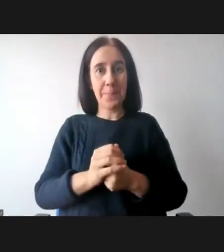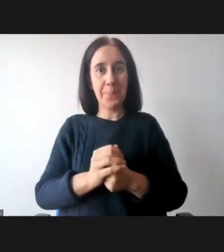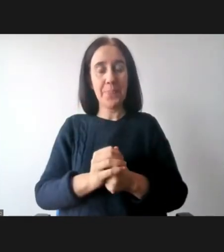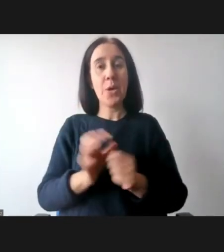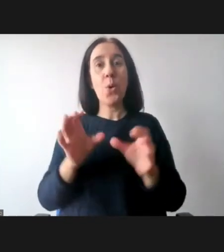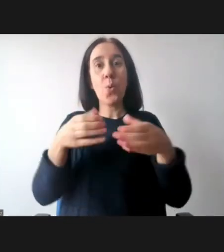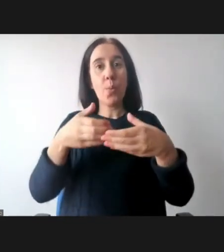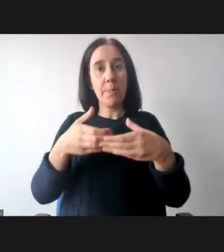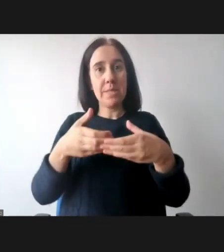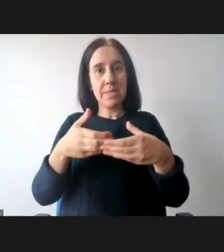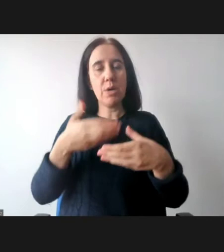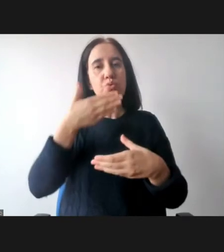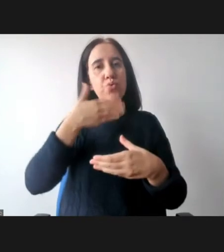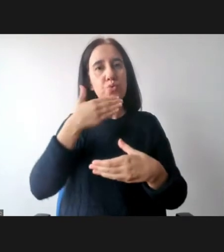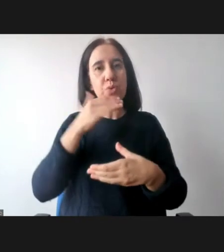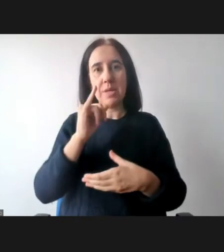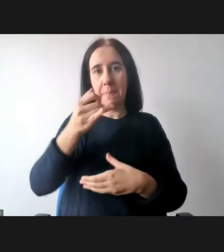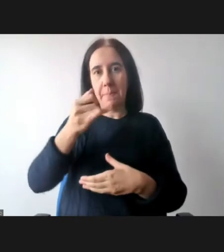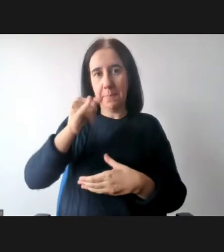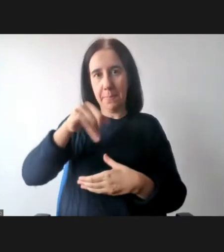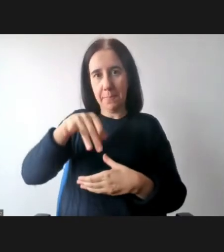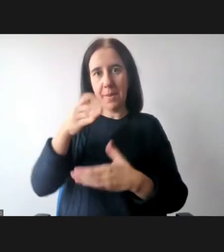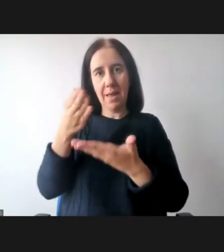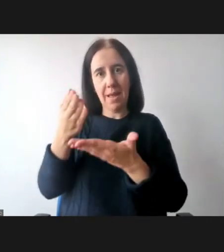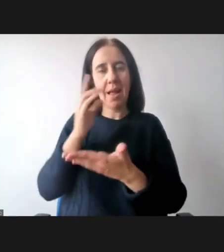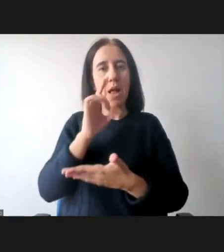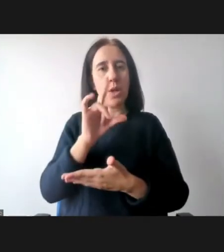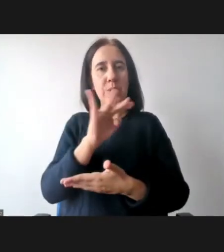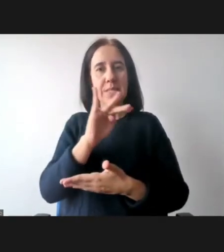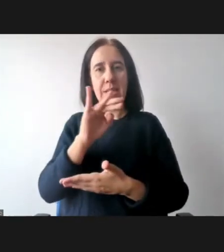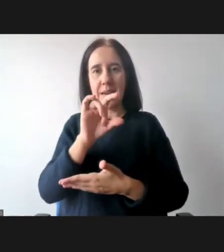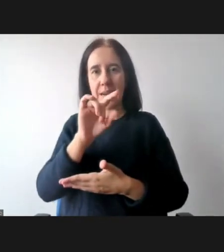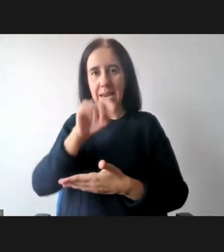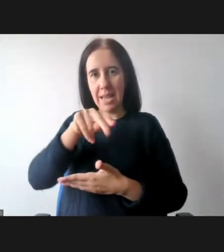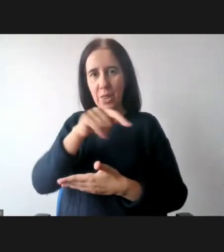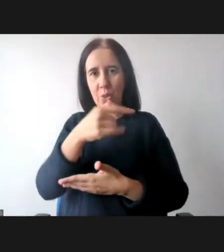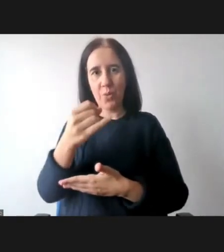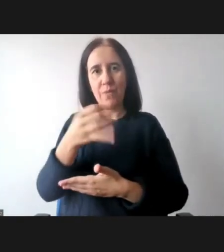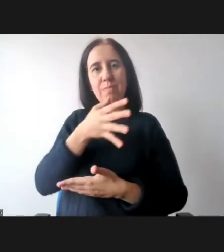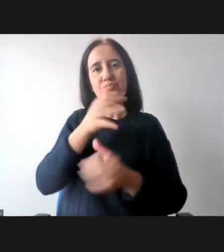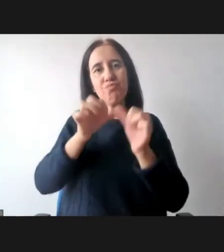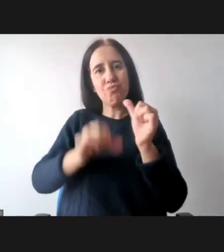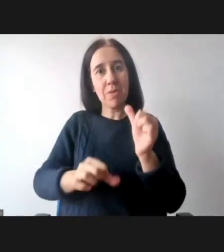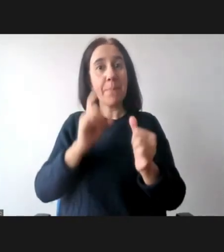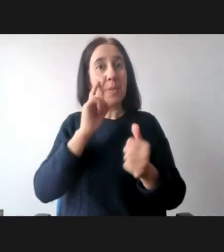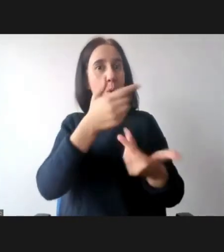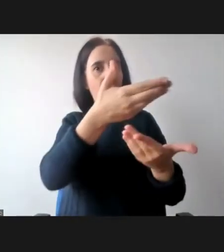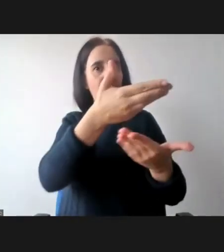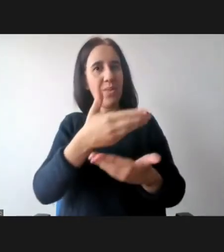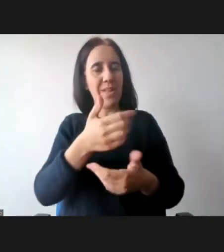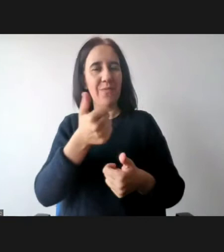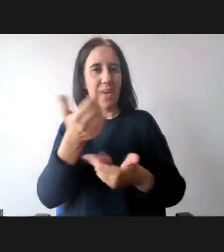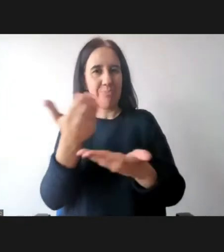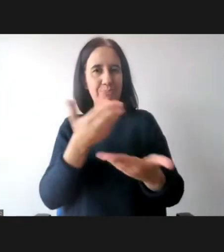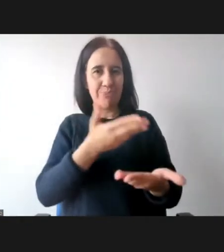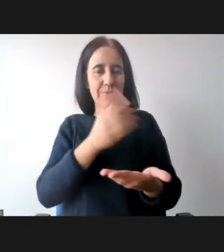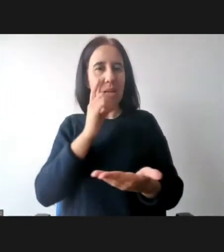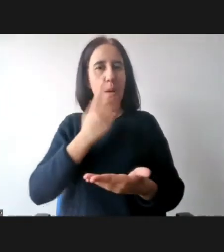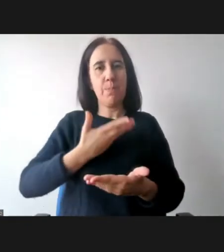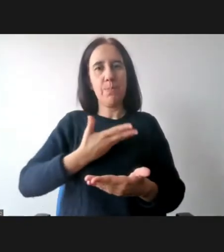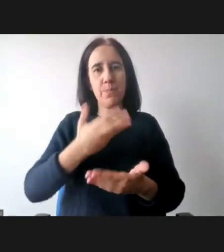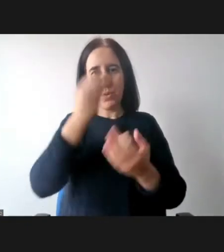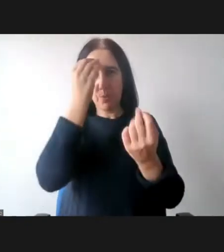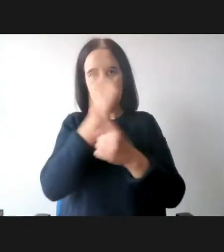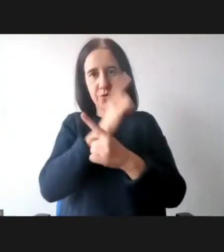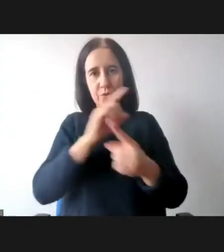Comissão Instaladora do INA-IP, Luísa Neto, que dará as boas-vindas à oradora convidada, a professora doutora Anabela Costa